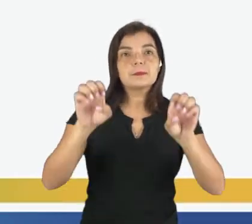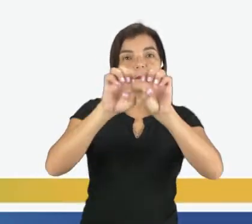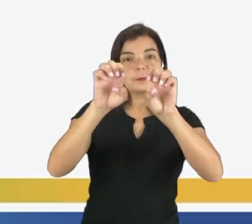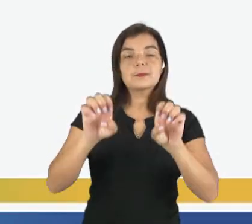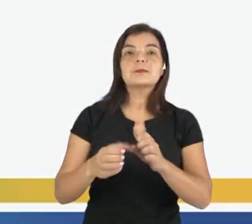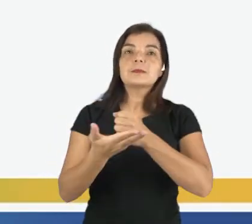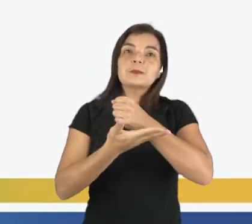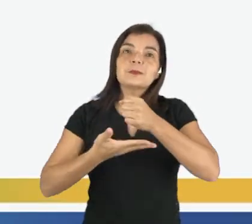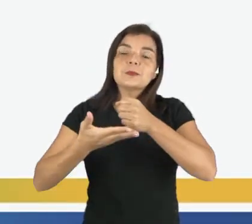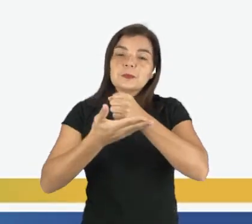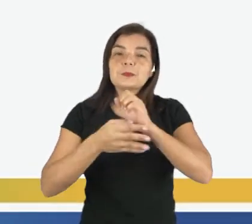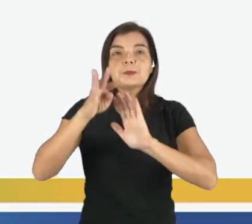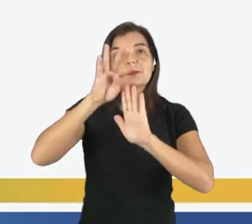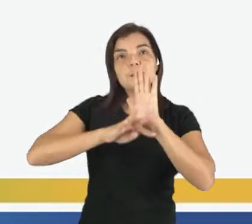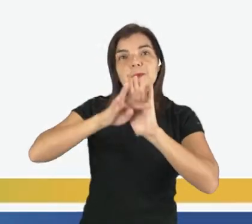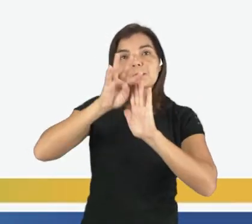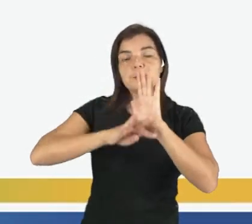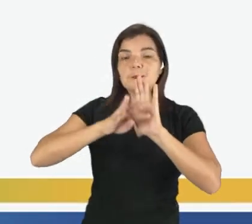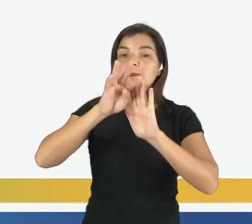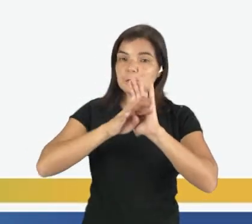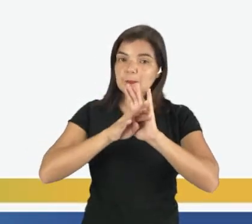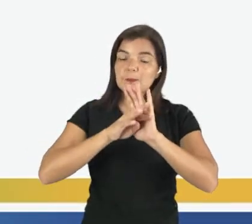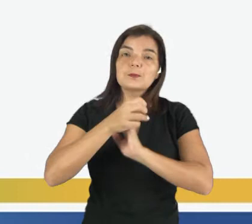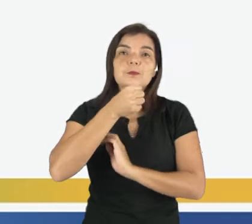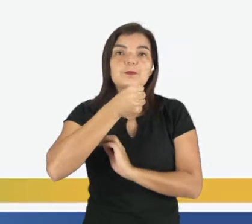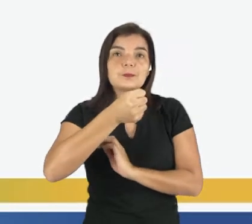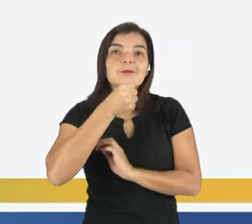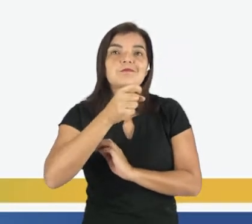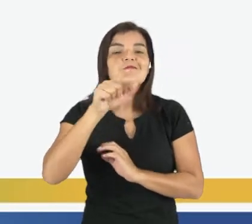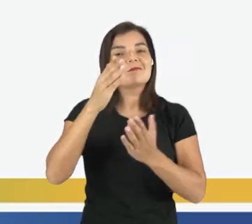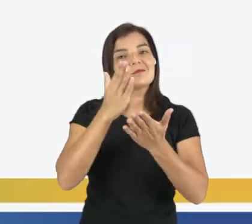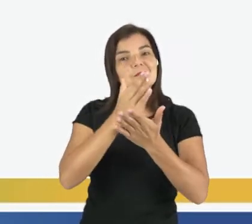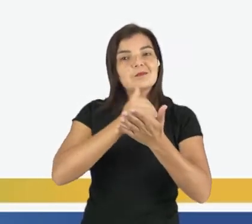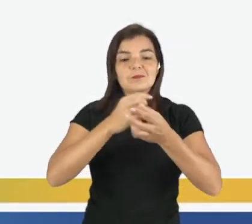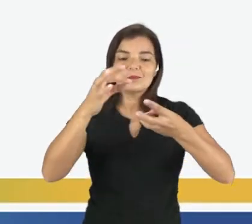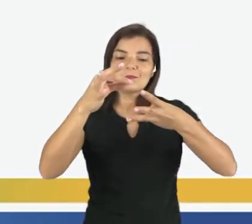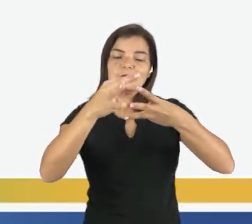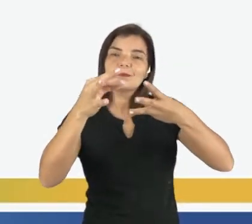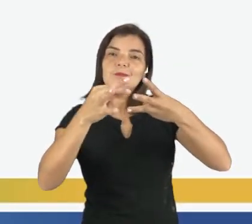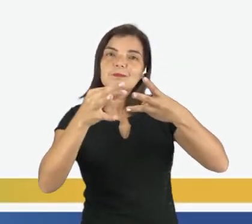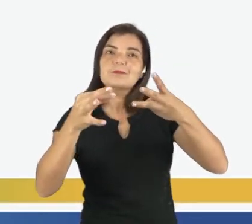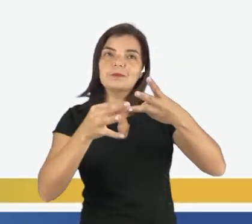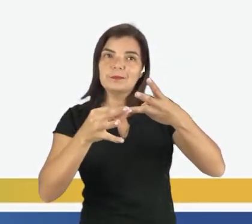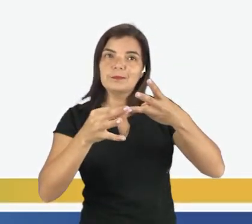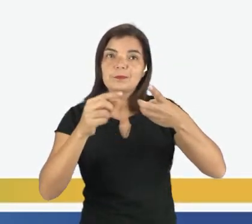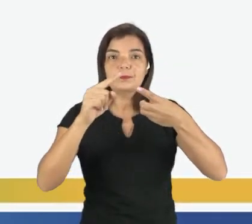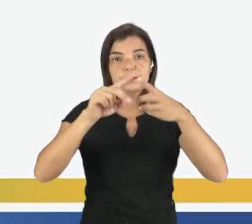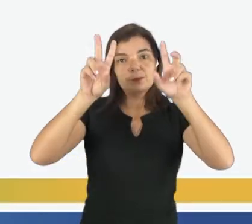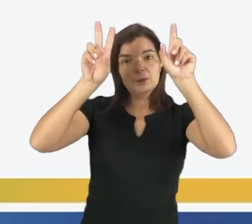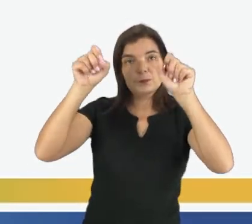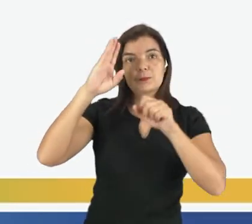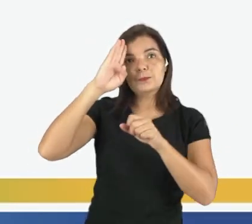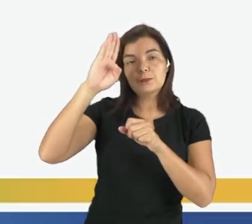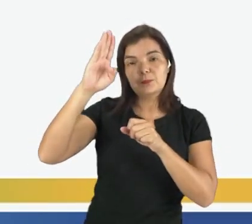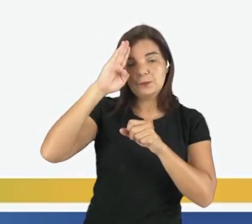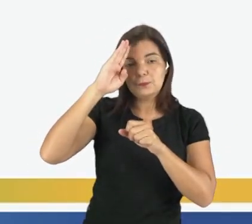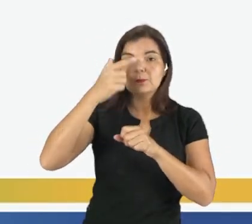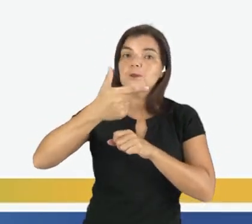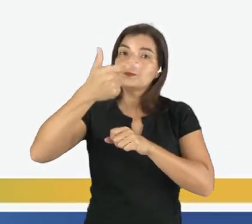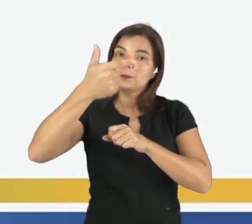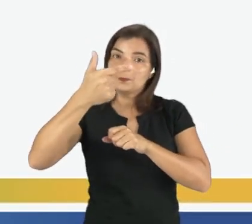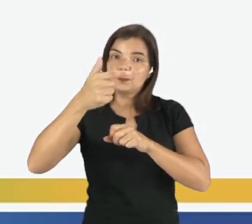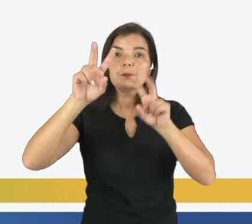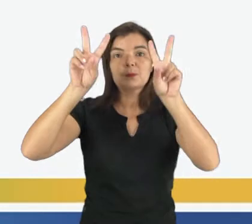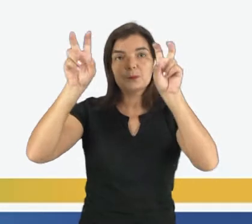Estrutura básica da reportagem, olha só. A estrutura básica dos textos jornalísticos é dividida em 3 partes. Título principal e